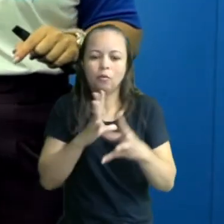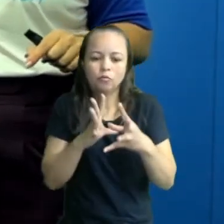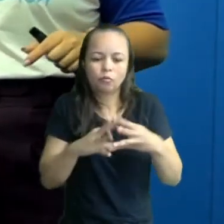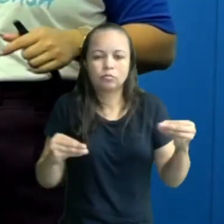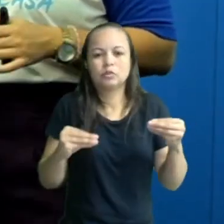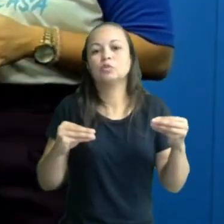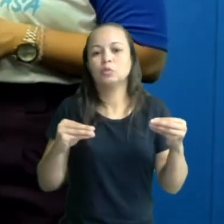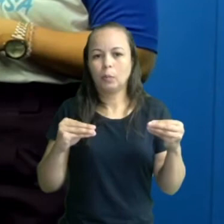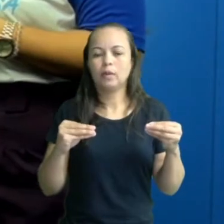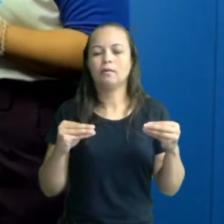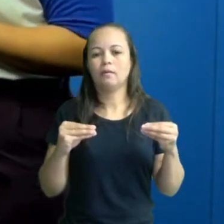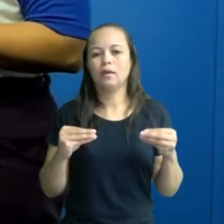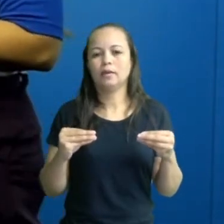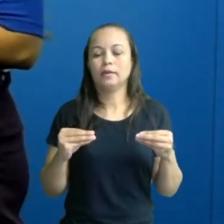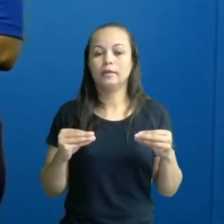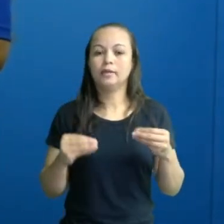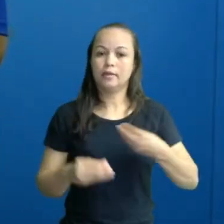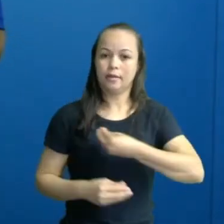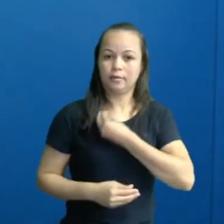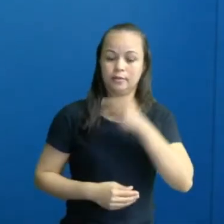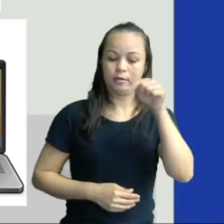existia aqui na nossa terra.